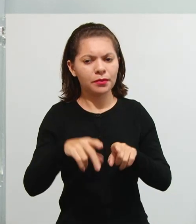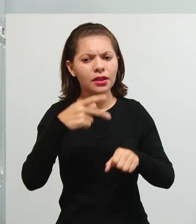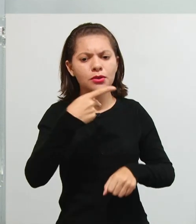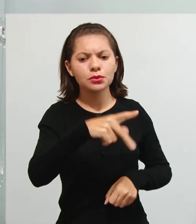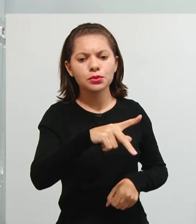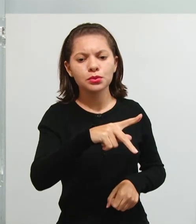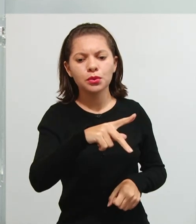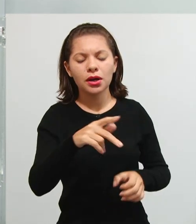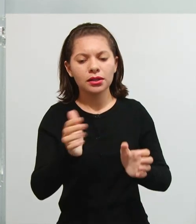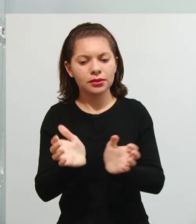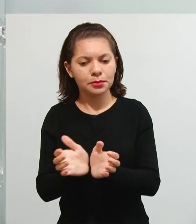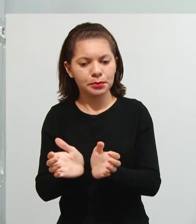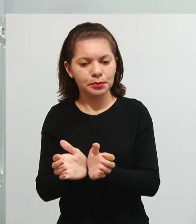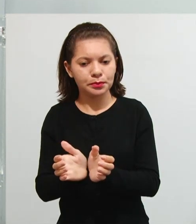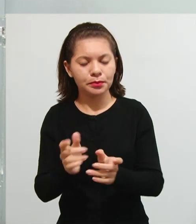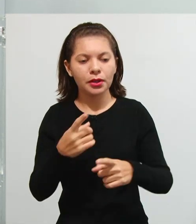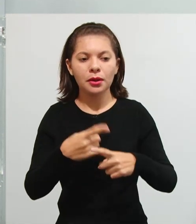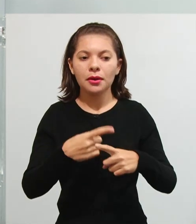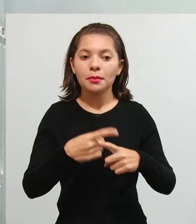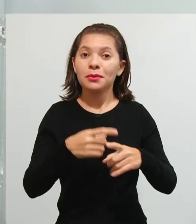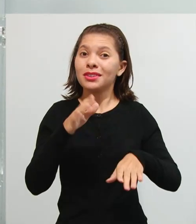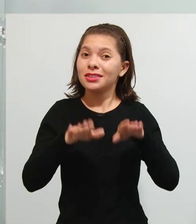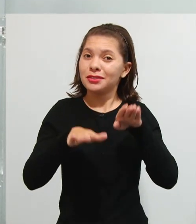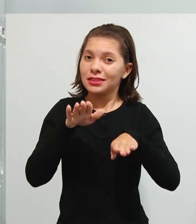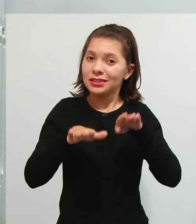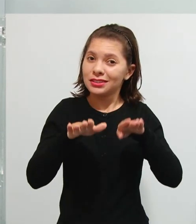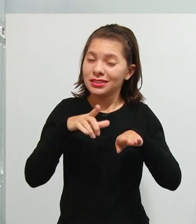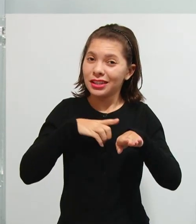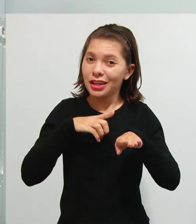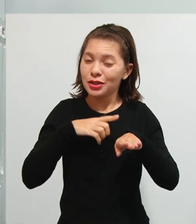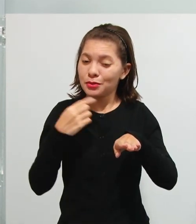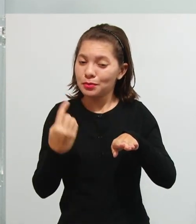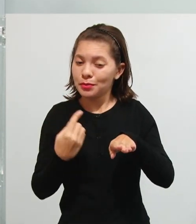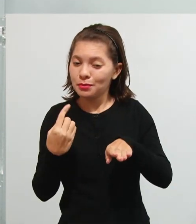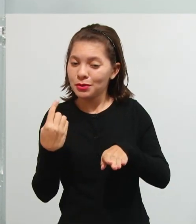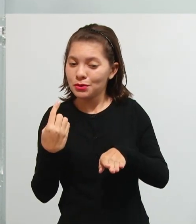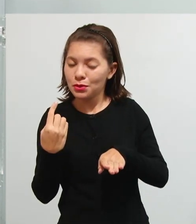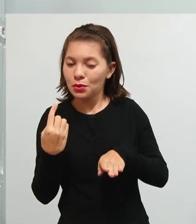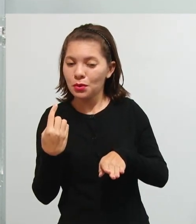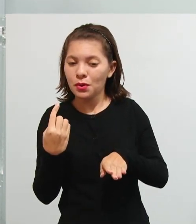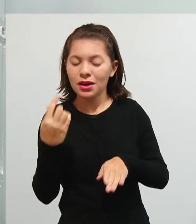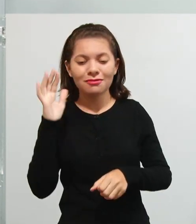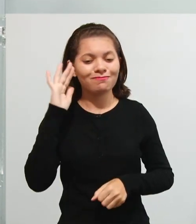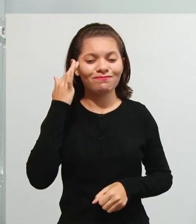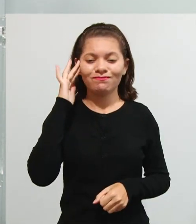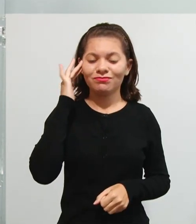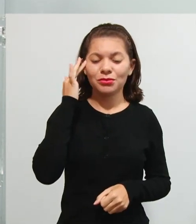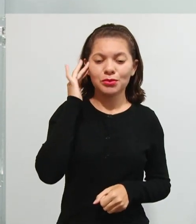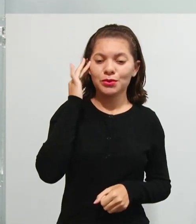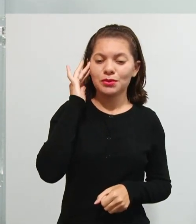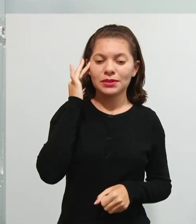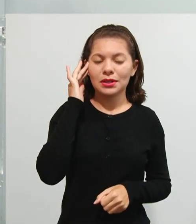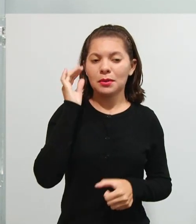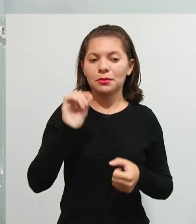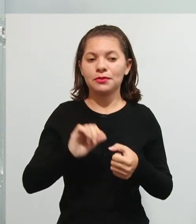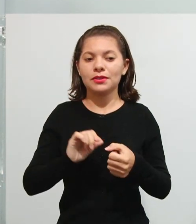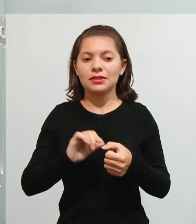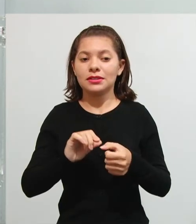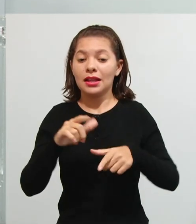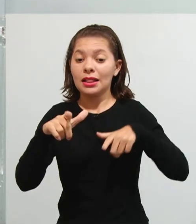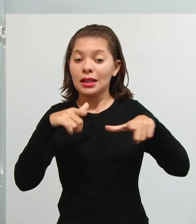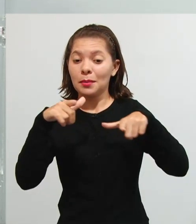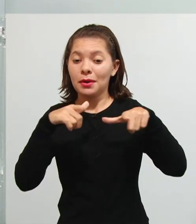equipe. Porque, às vezes, tem um indivíduo que não sabe desenvolver determinada tarefa ou mexer